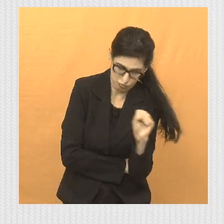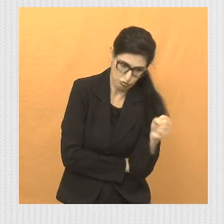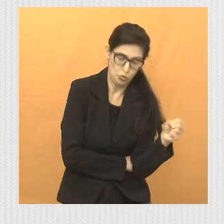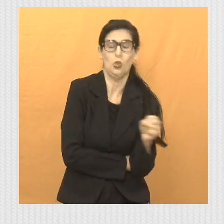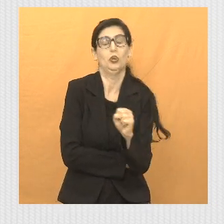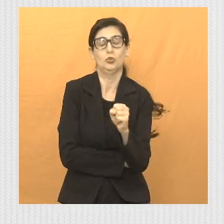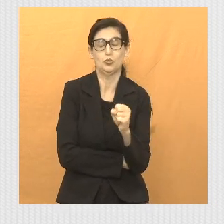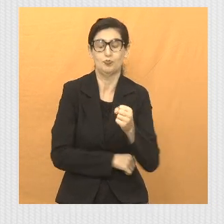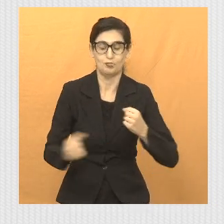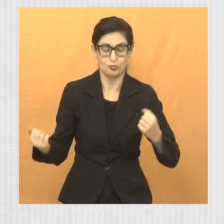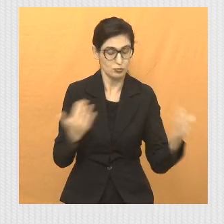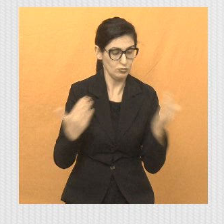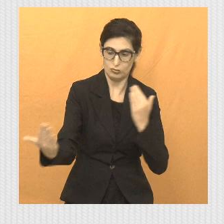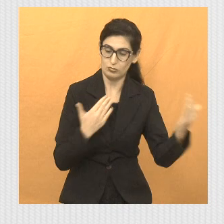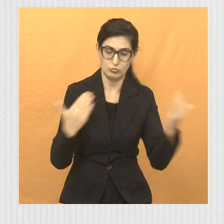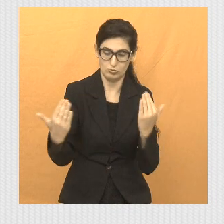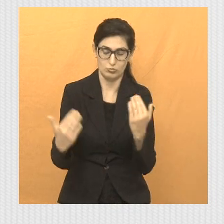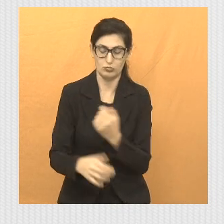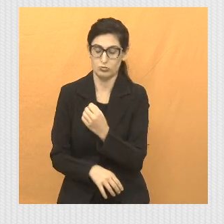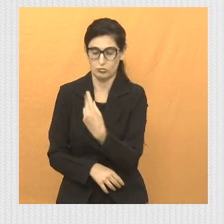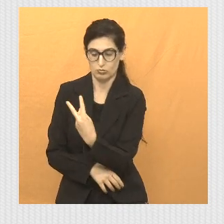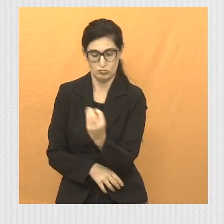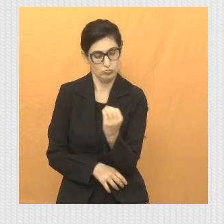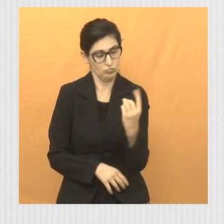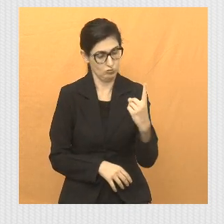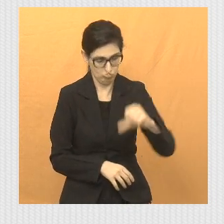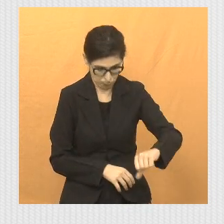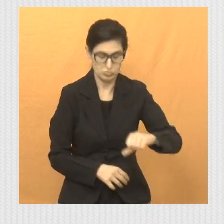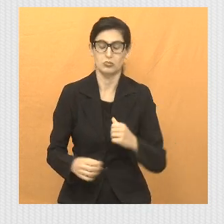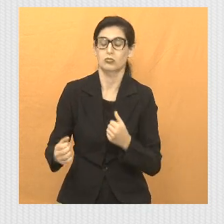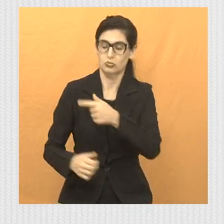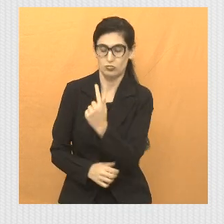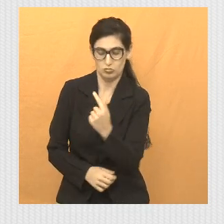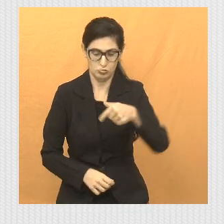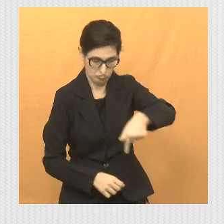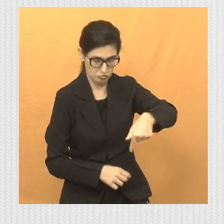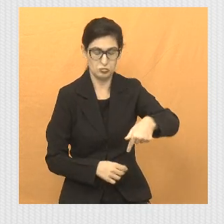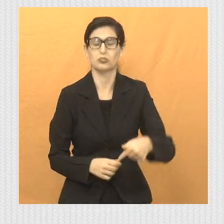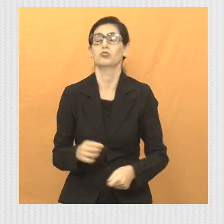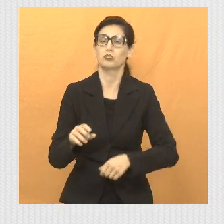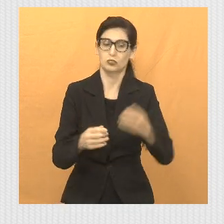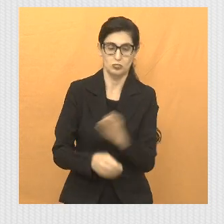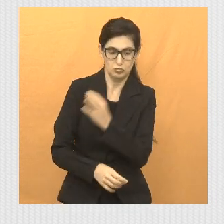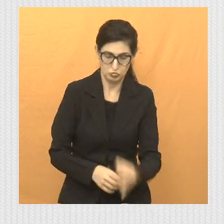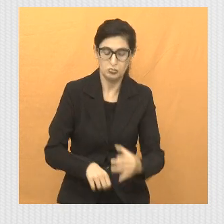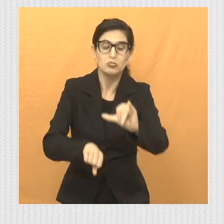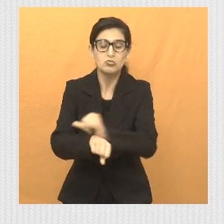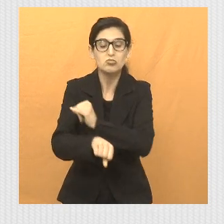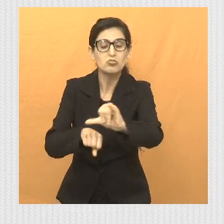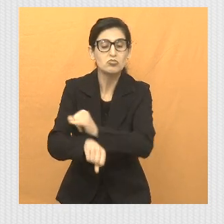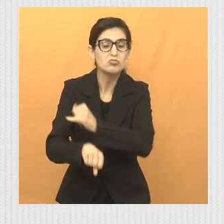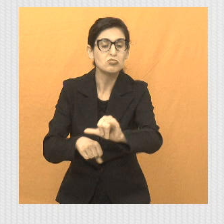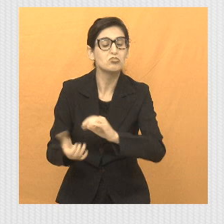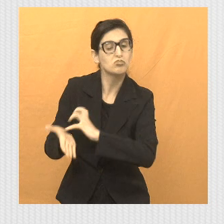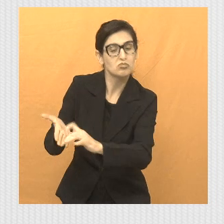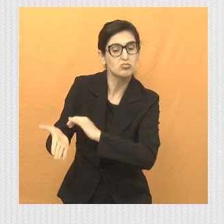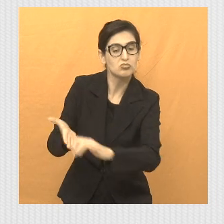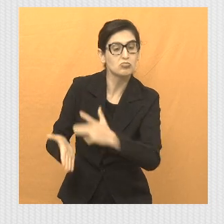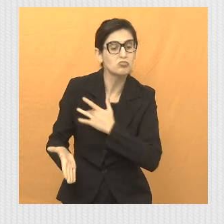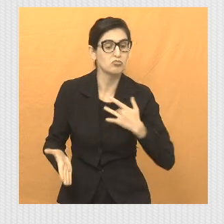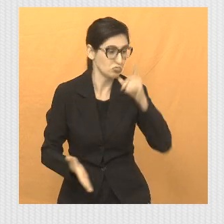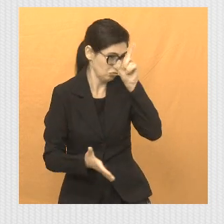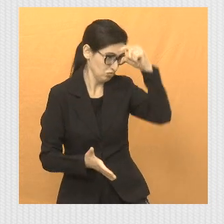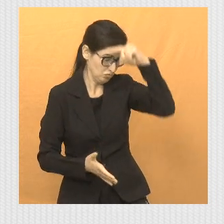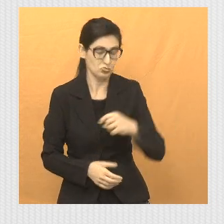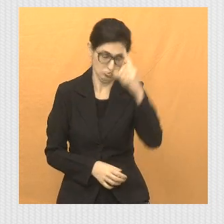em 2019 em 17%. Uma estratégia adotada pela Secretaria de Saúde foi, no